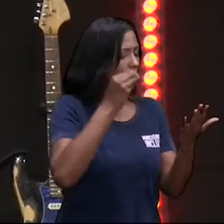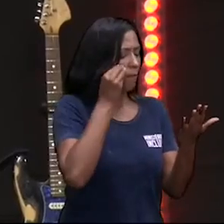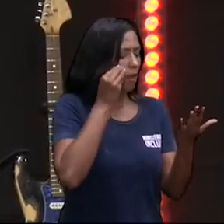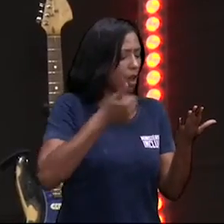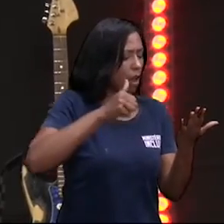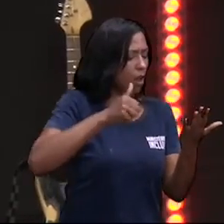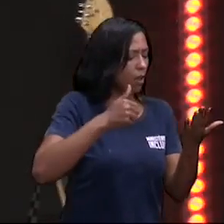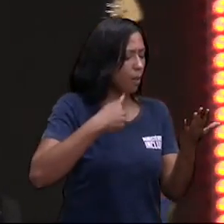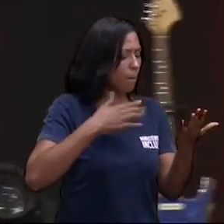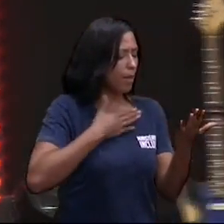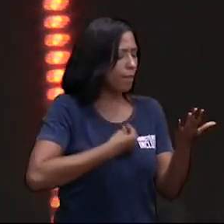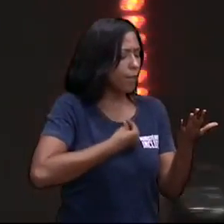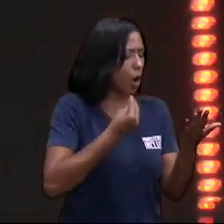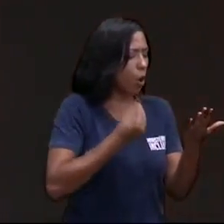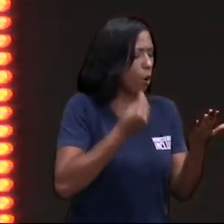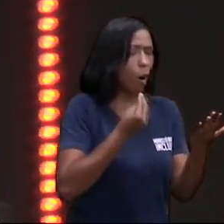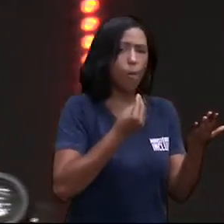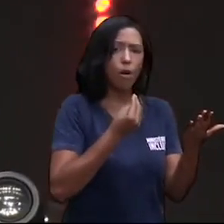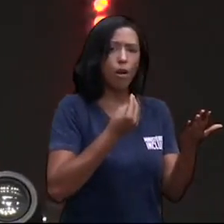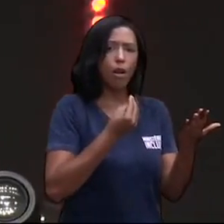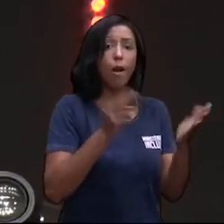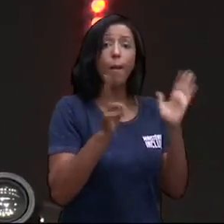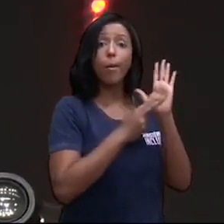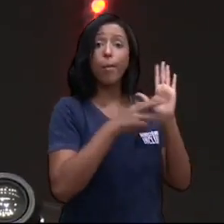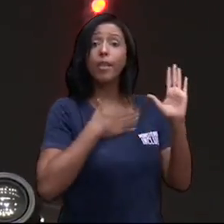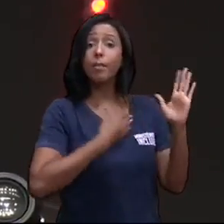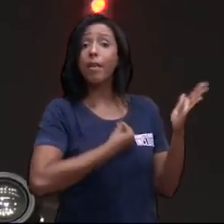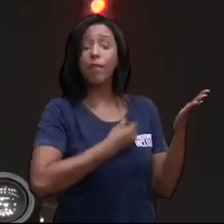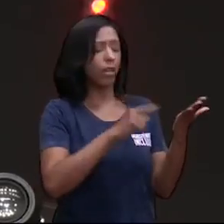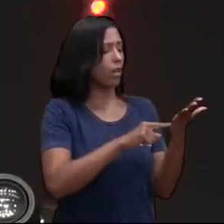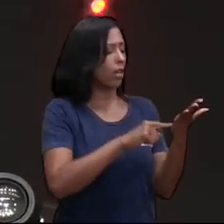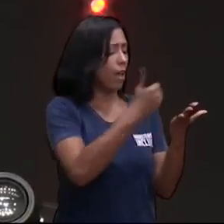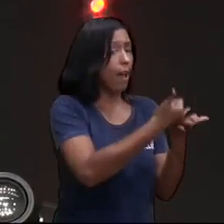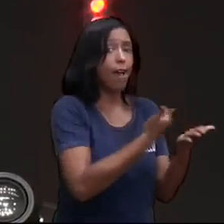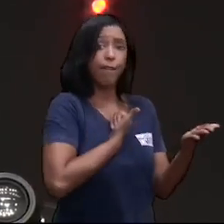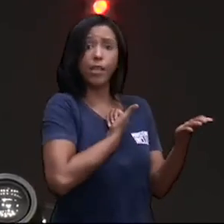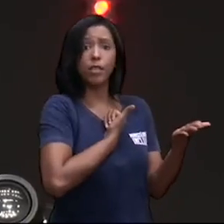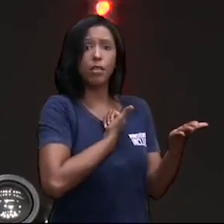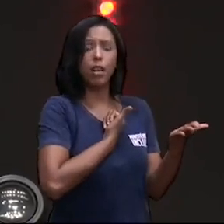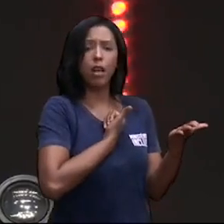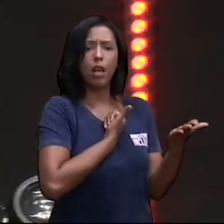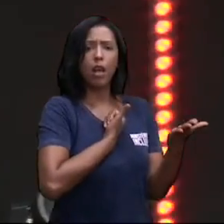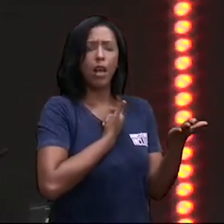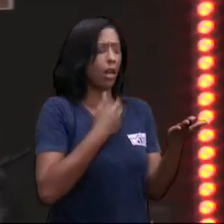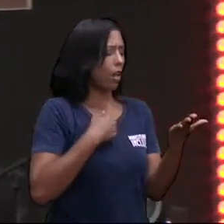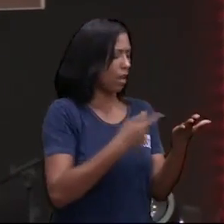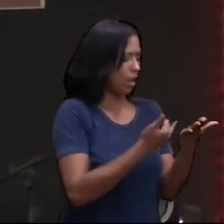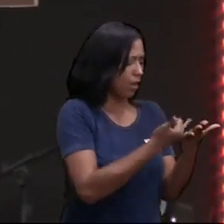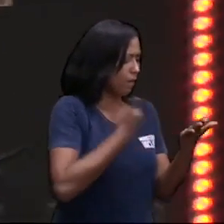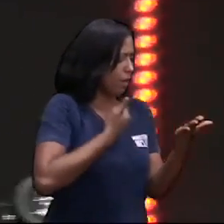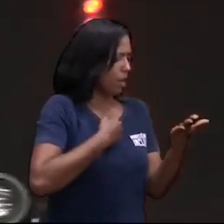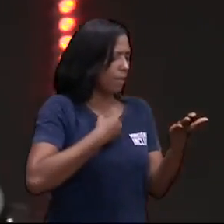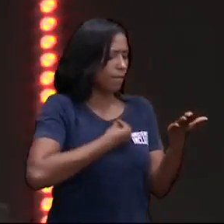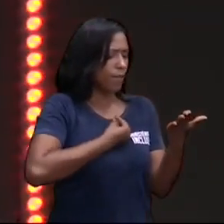mim o que recado tem para mim aqui tem que eu tenho que mudar na minha